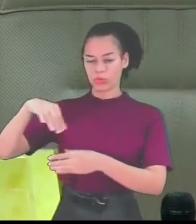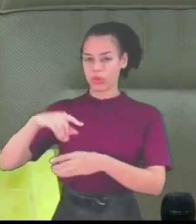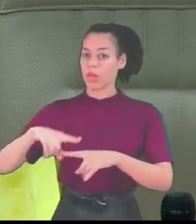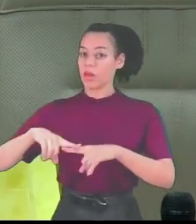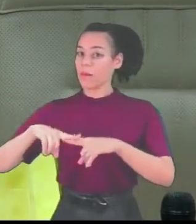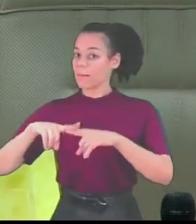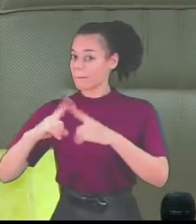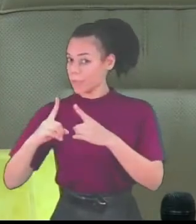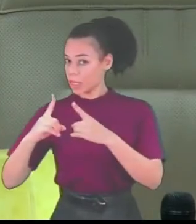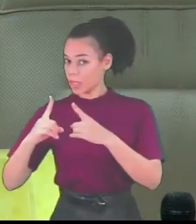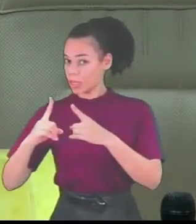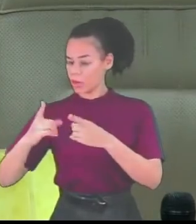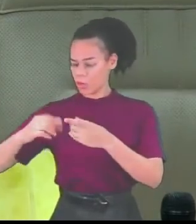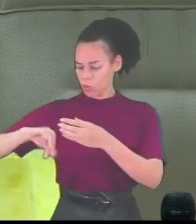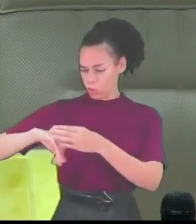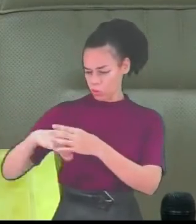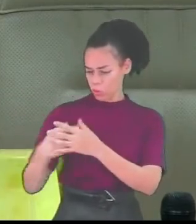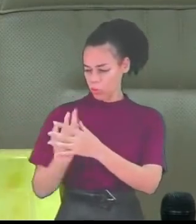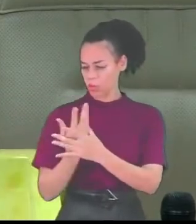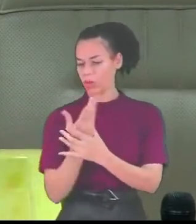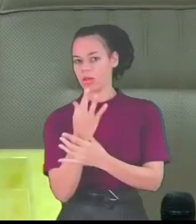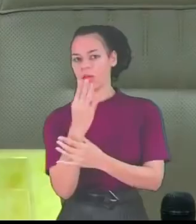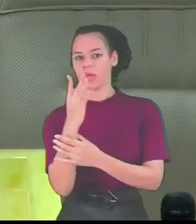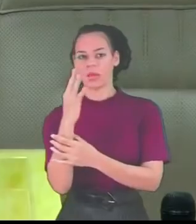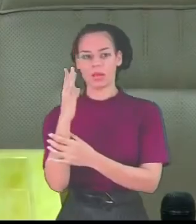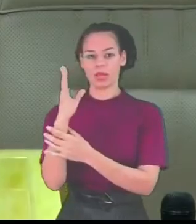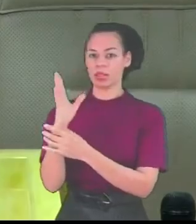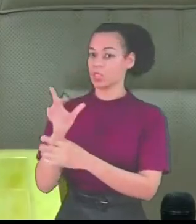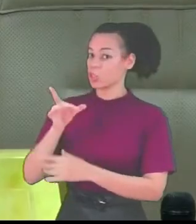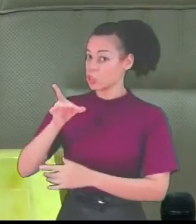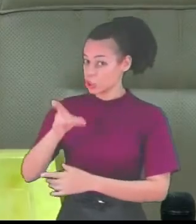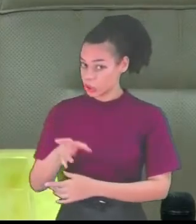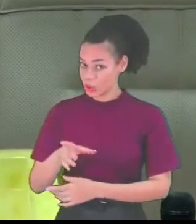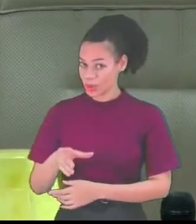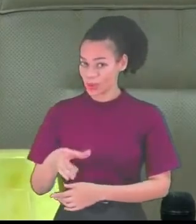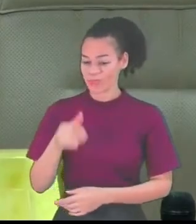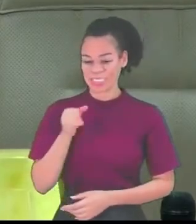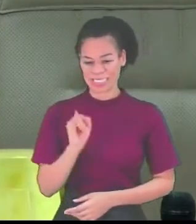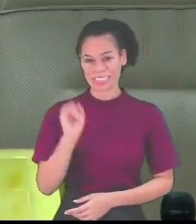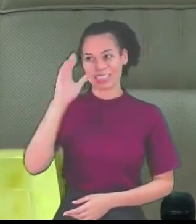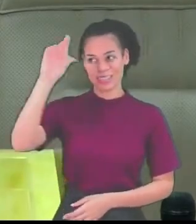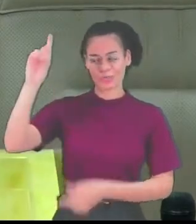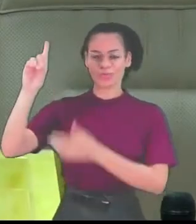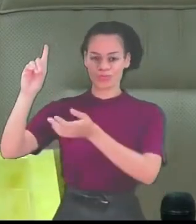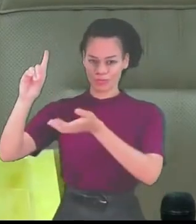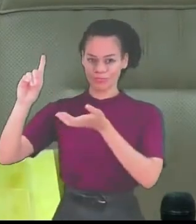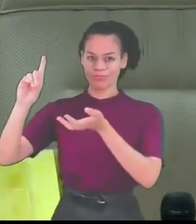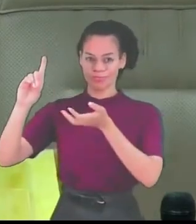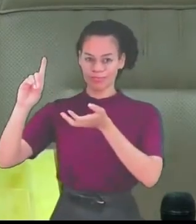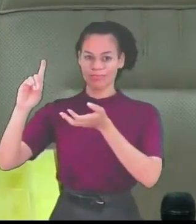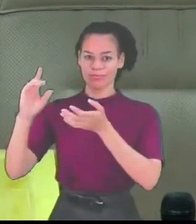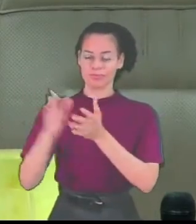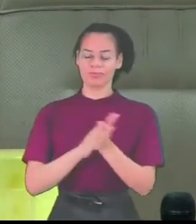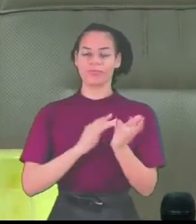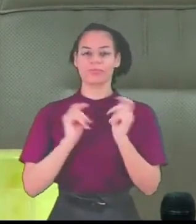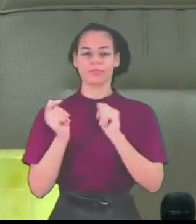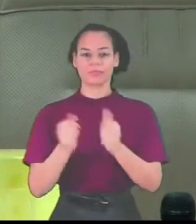semente só Brota SE Deus fizer ser aleluia